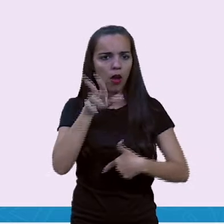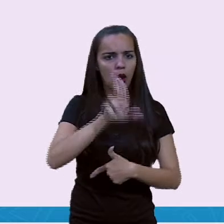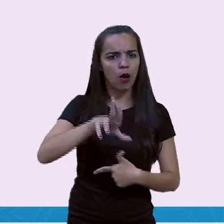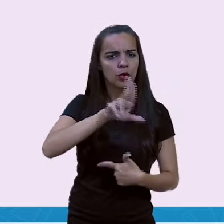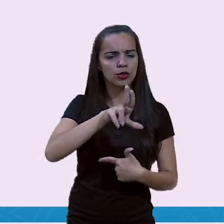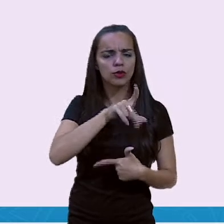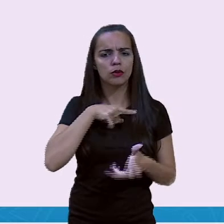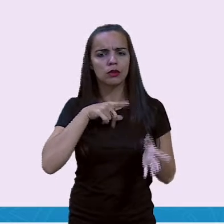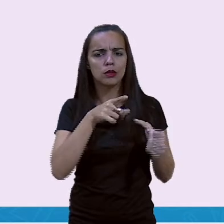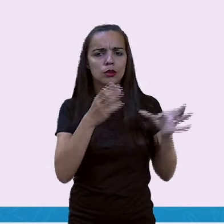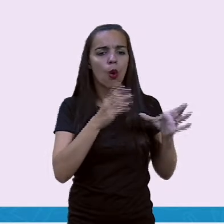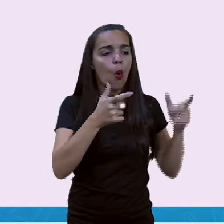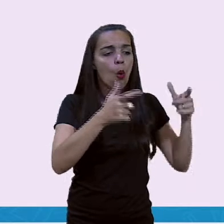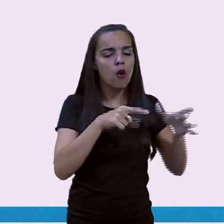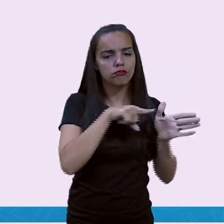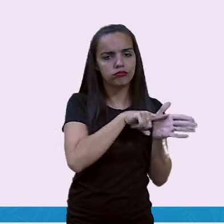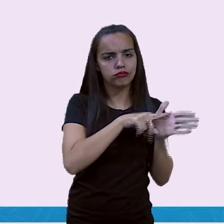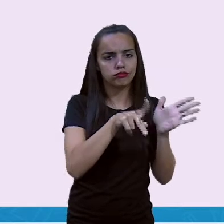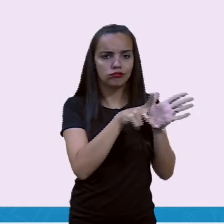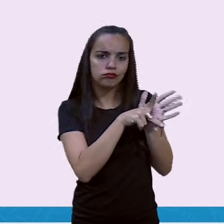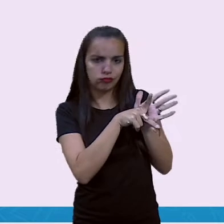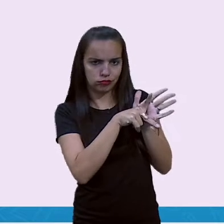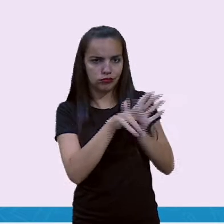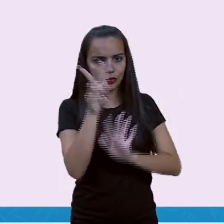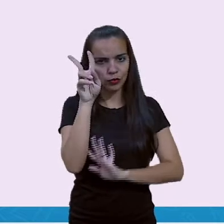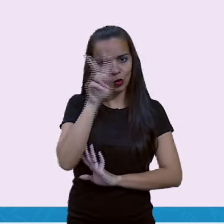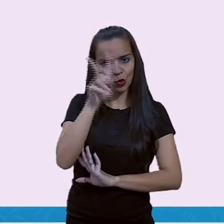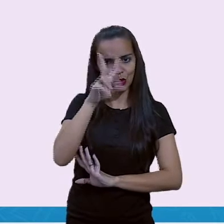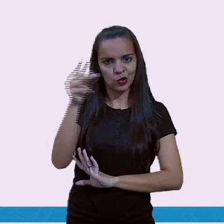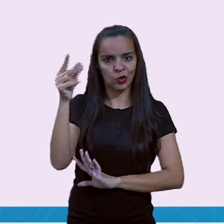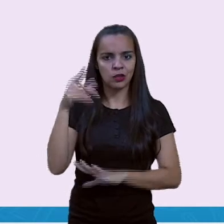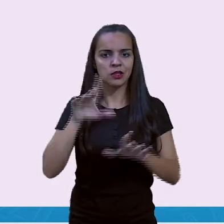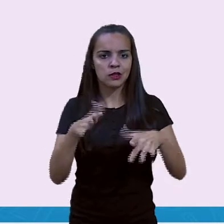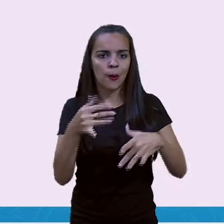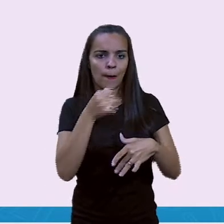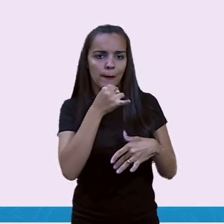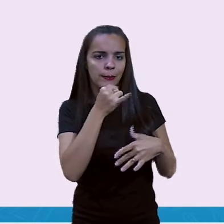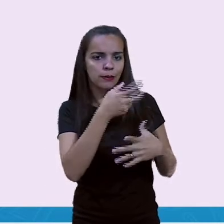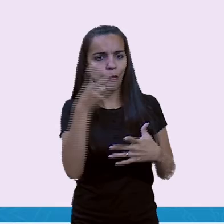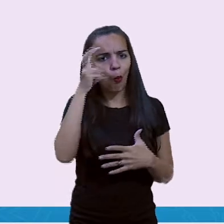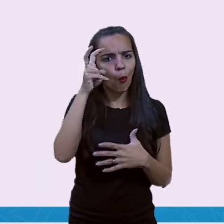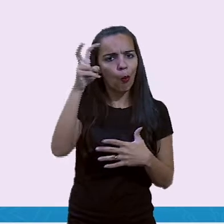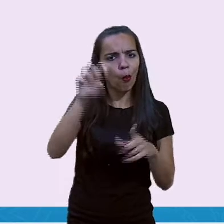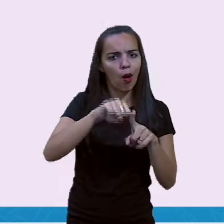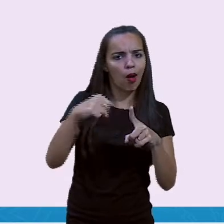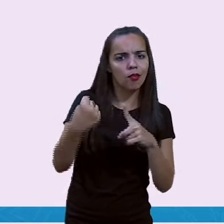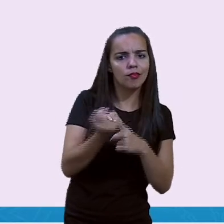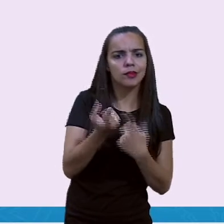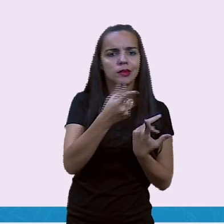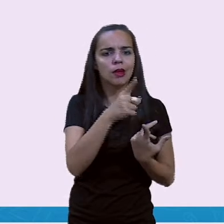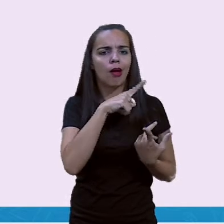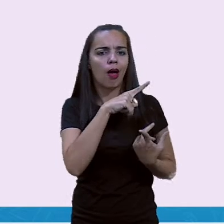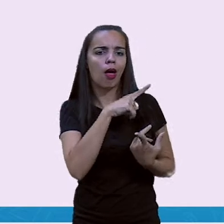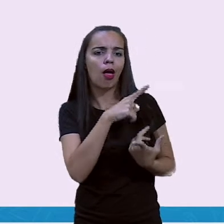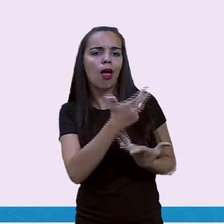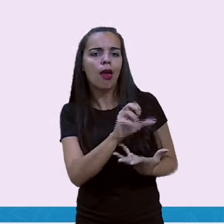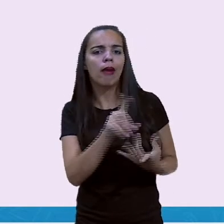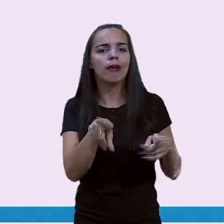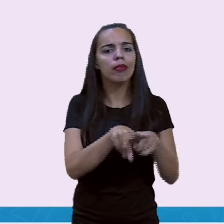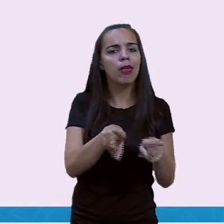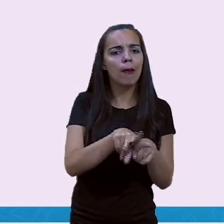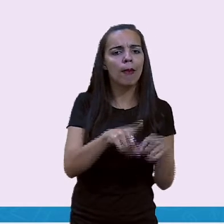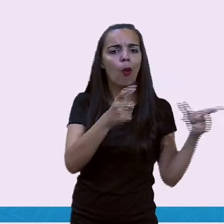fontes históricas, que são vestígios culturais de sociedades estabelecidas em determinados lugares